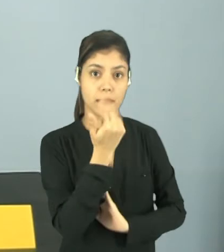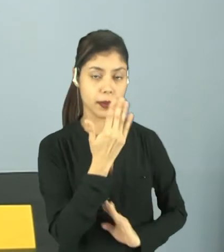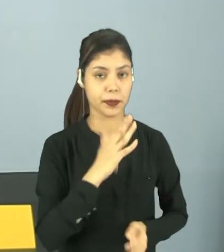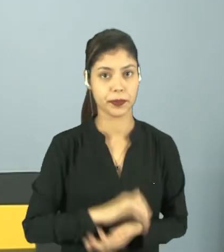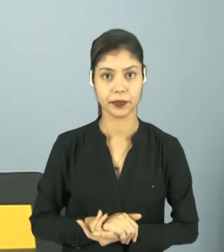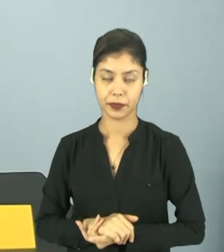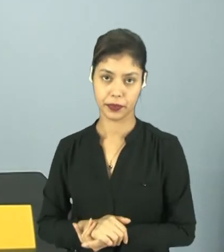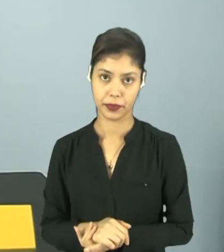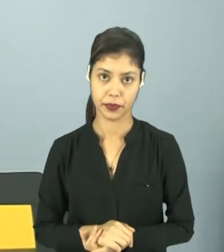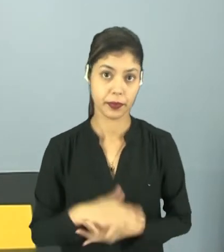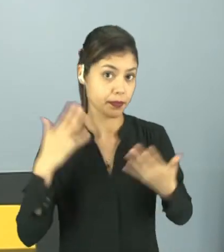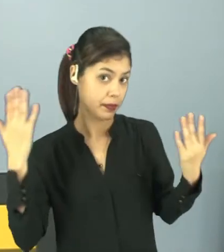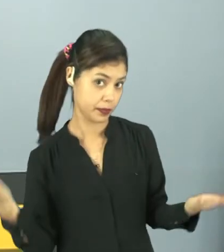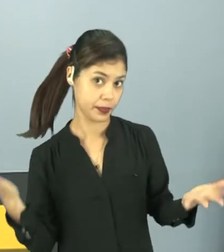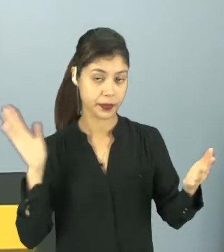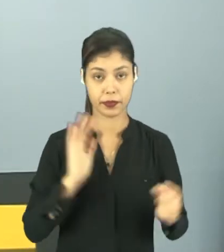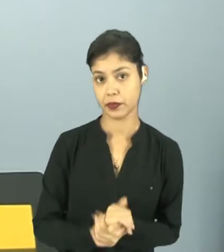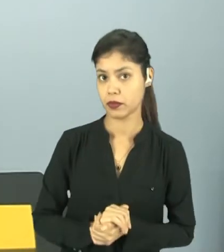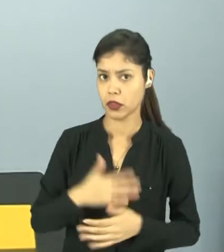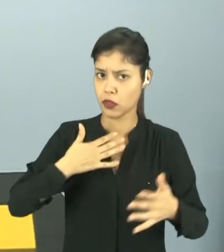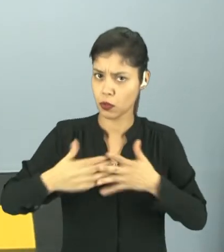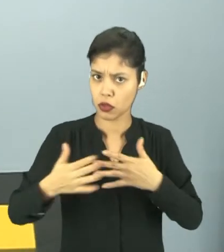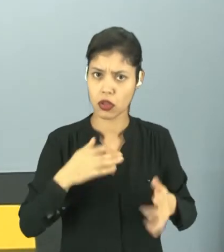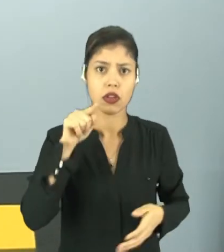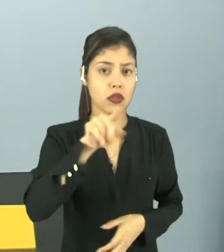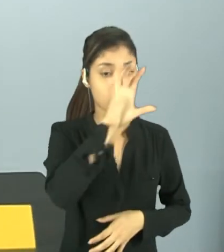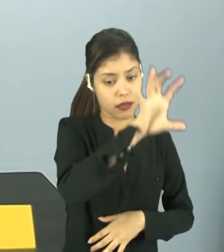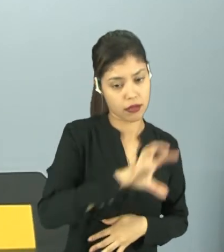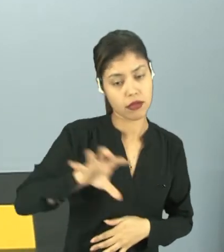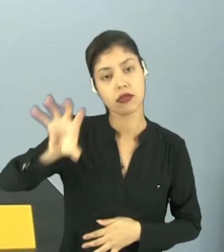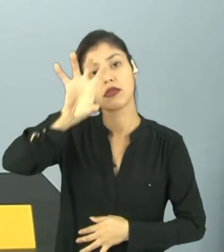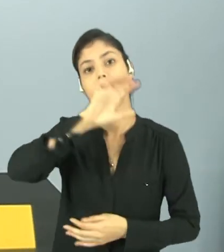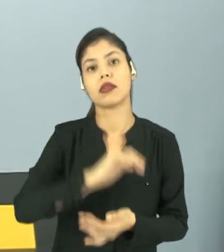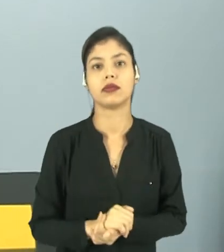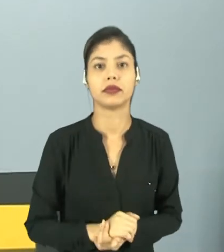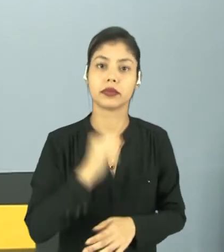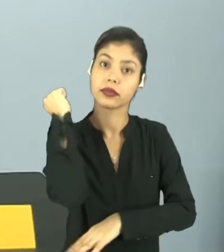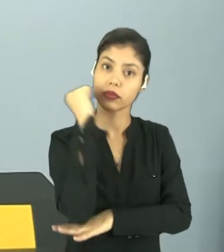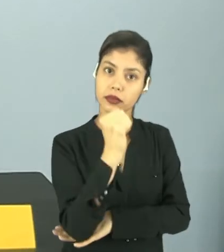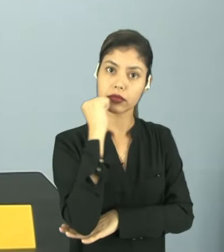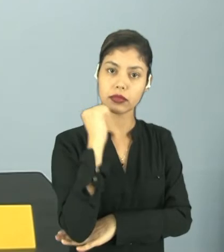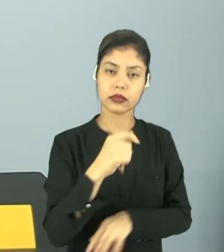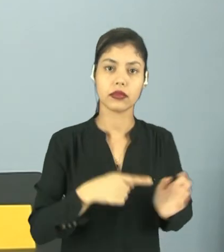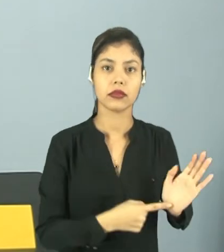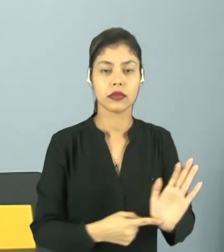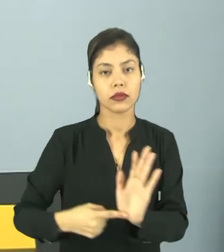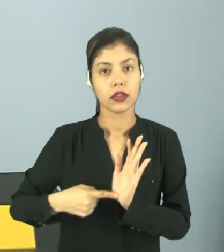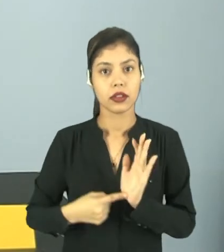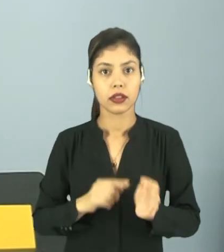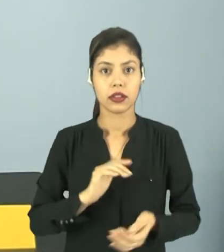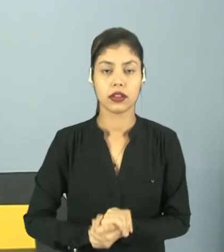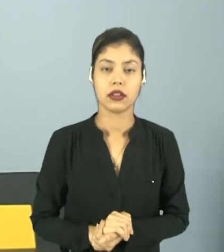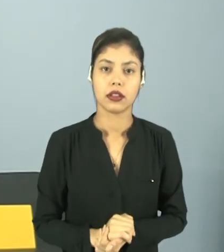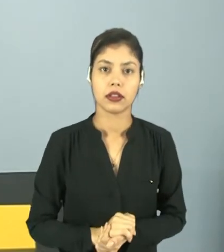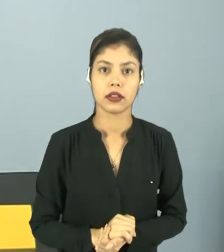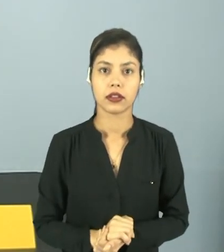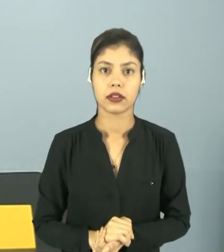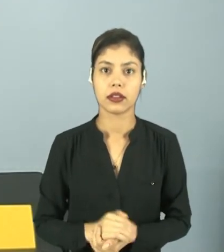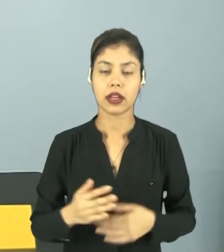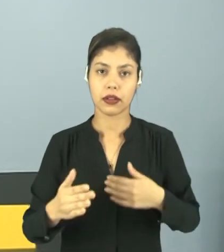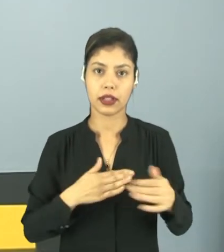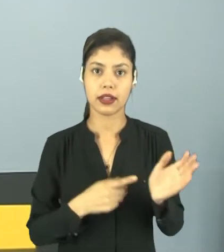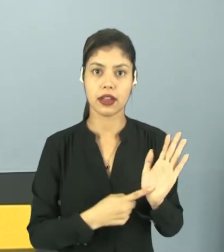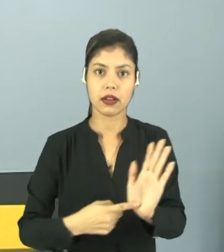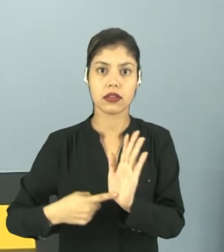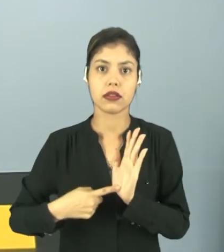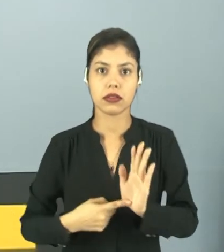alimento. Então, dependendo da sua região, eles caçavam e criavam seus animais. Dependendo,